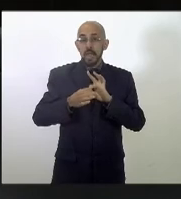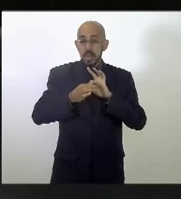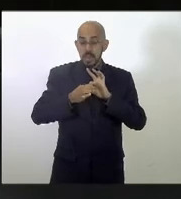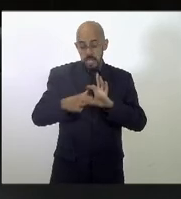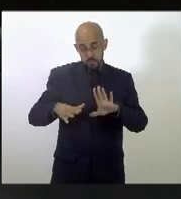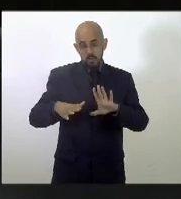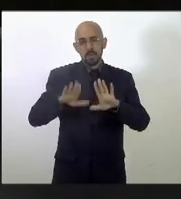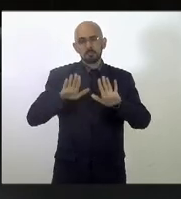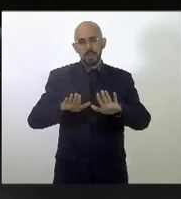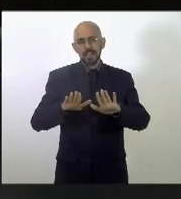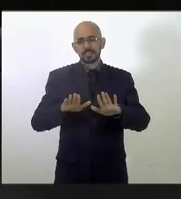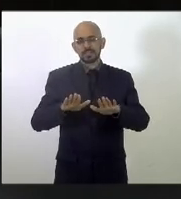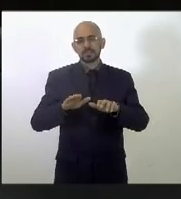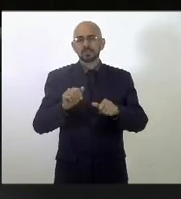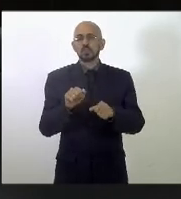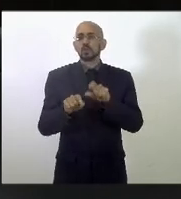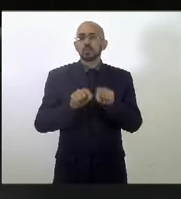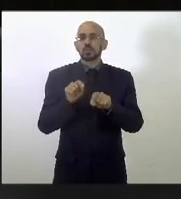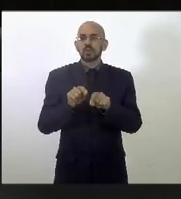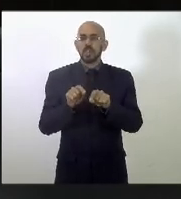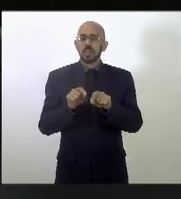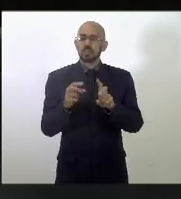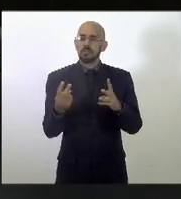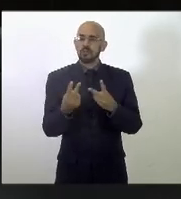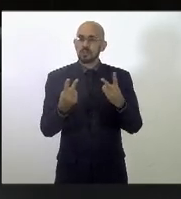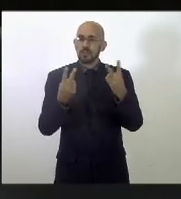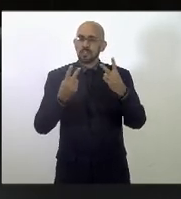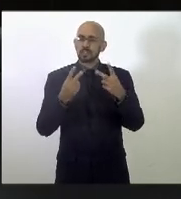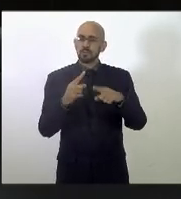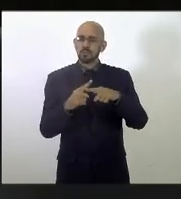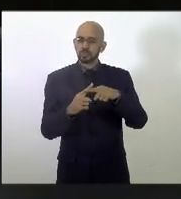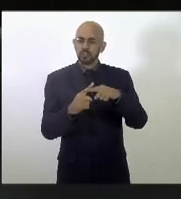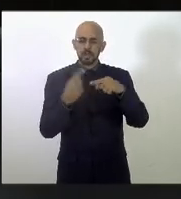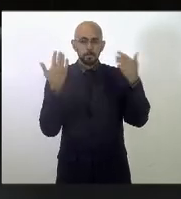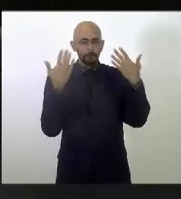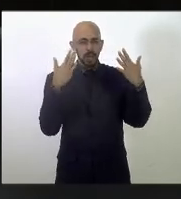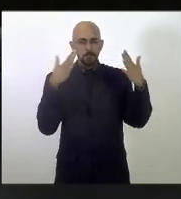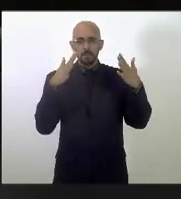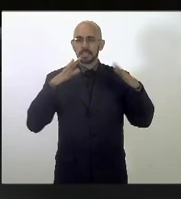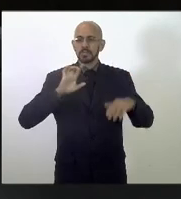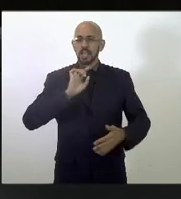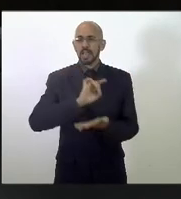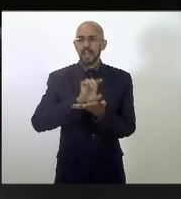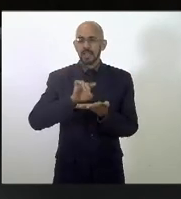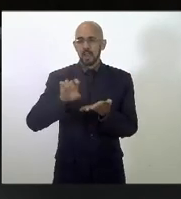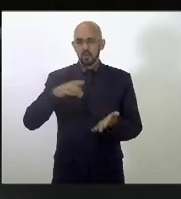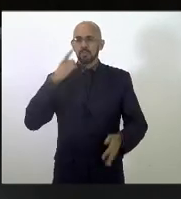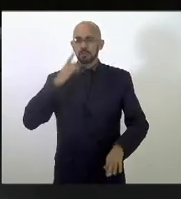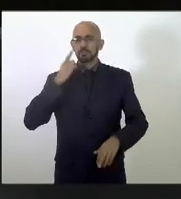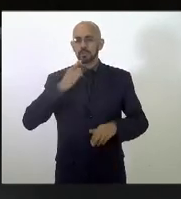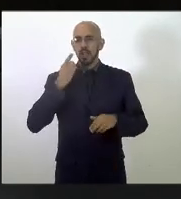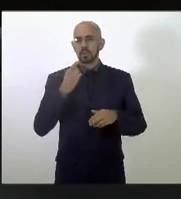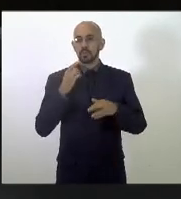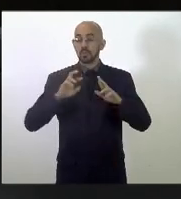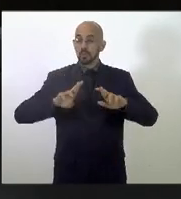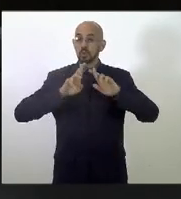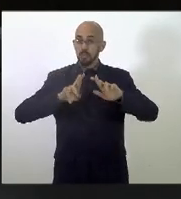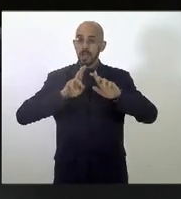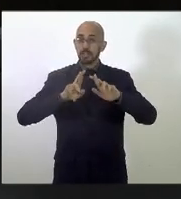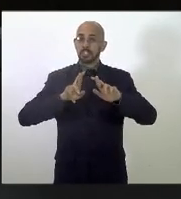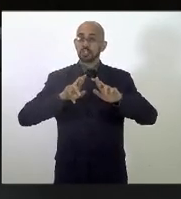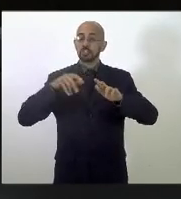como diz a Constituição. Contem conosco e parabéns a cada deputado. Espero que tenhamos um final de ano e um